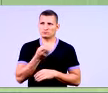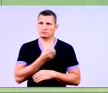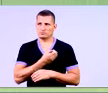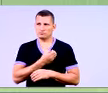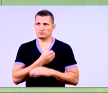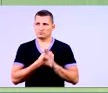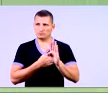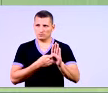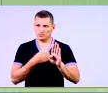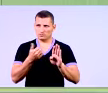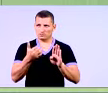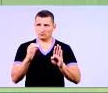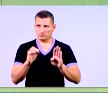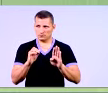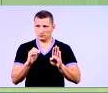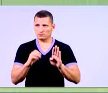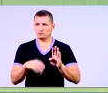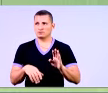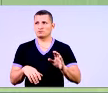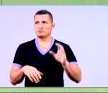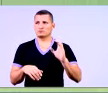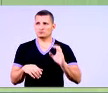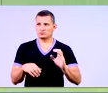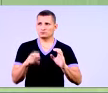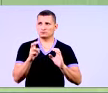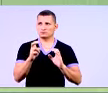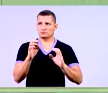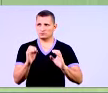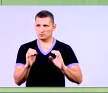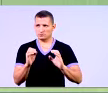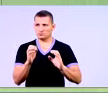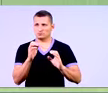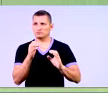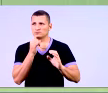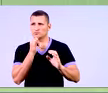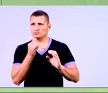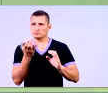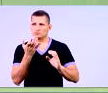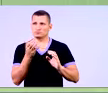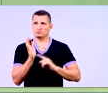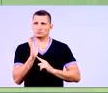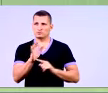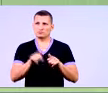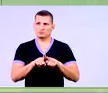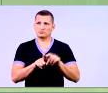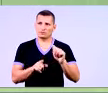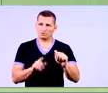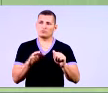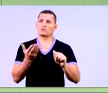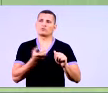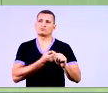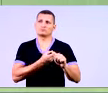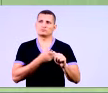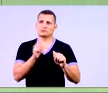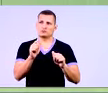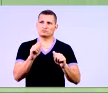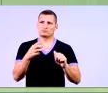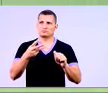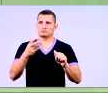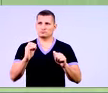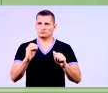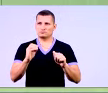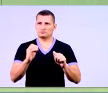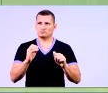10 o valor de ser é 50 se eu quisesse mostrar que também o a qual seria o valor de há 30